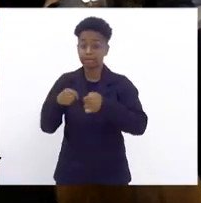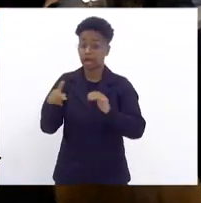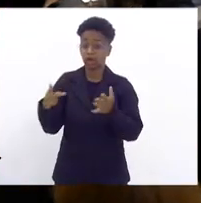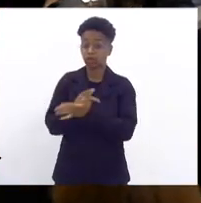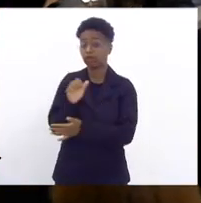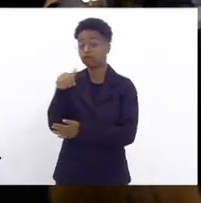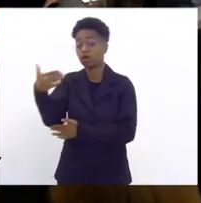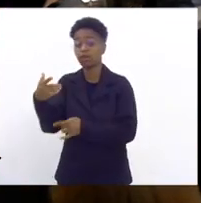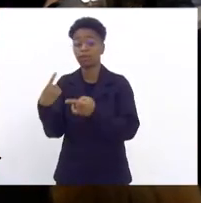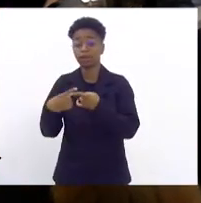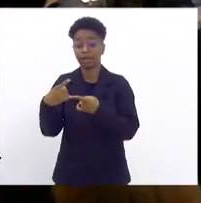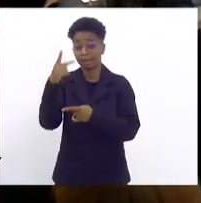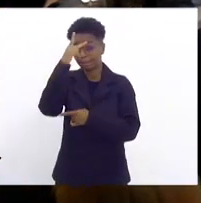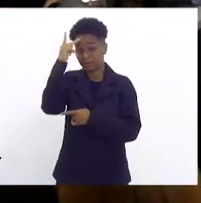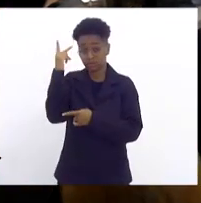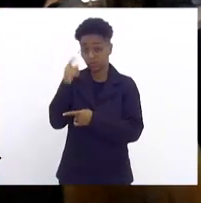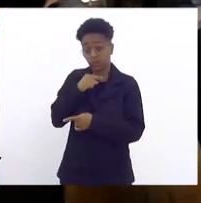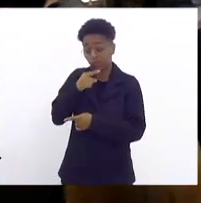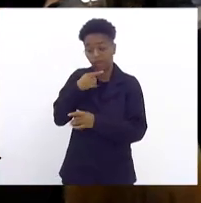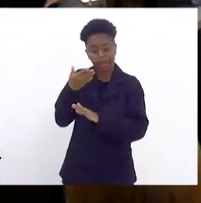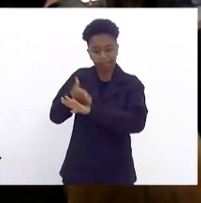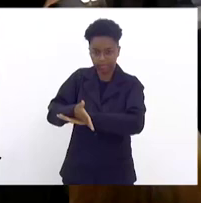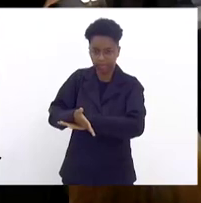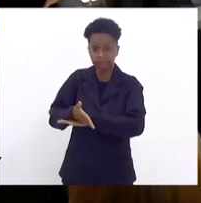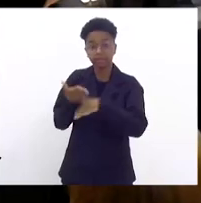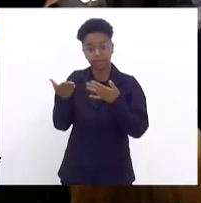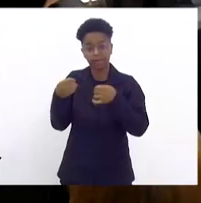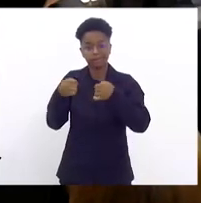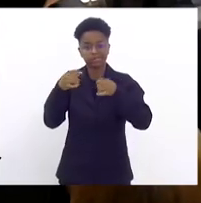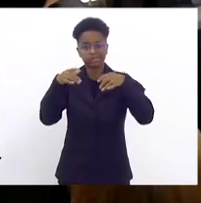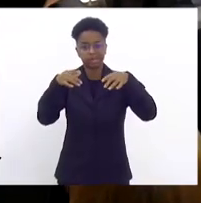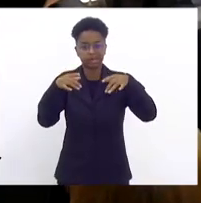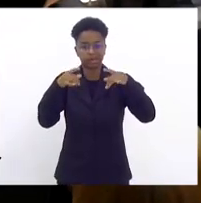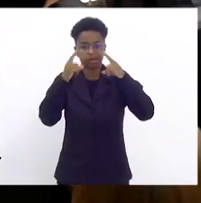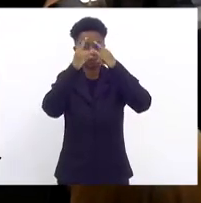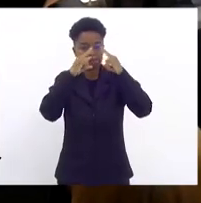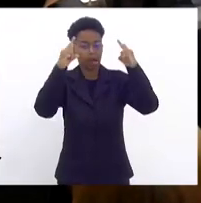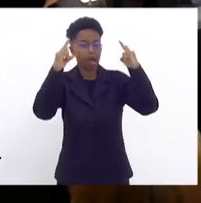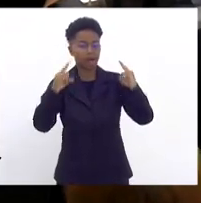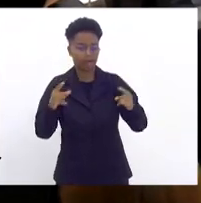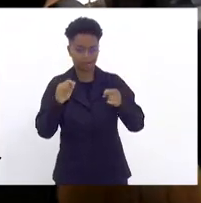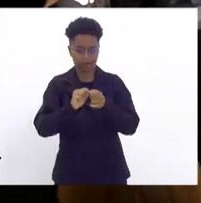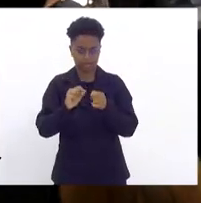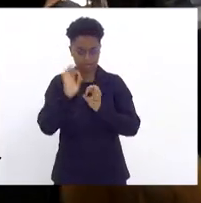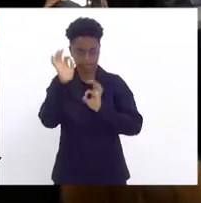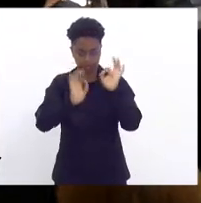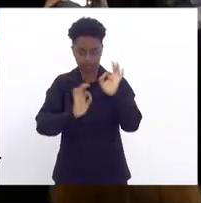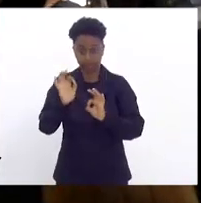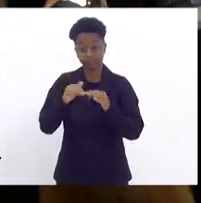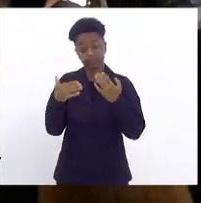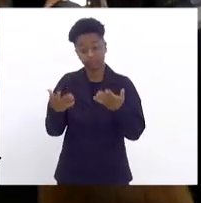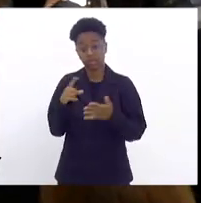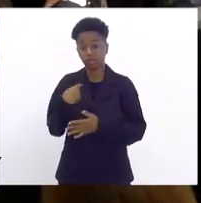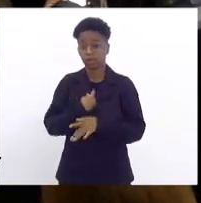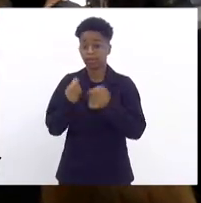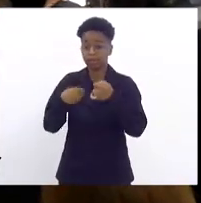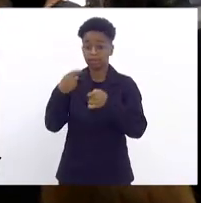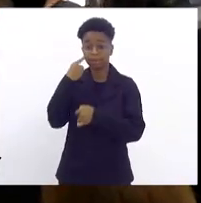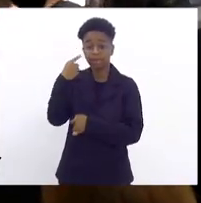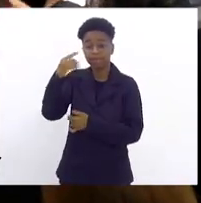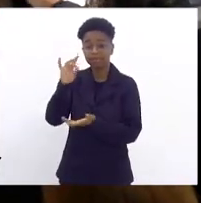não tinha acesso às pessoas e aí se coloca vendas né E aí para a gente pensar realmente